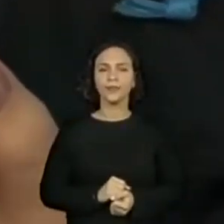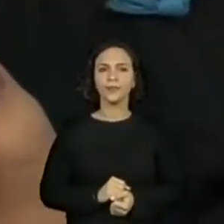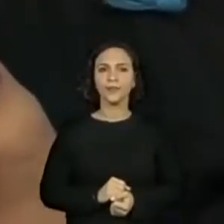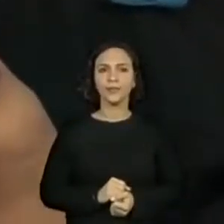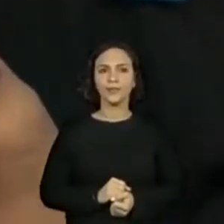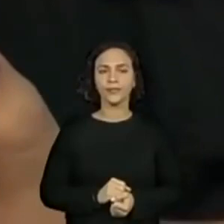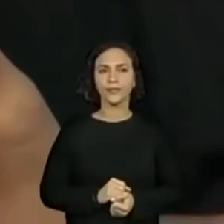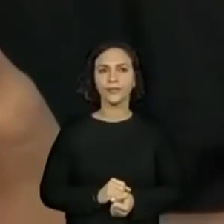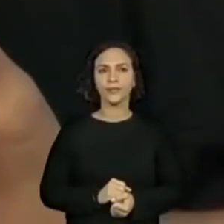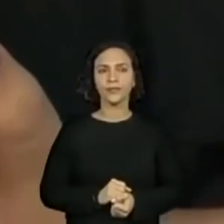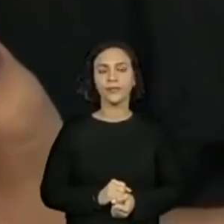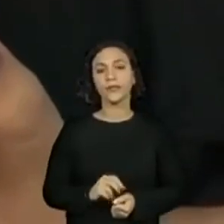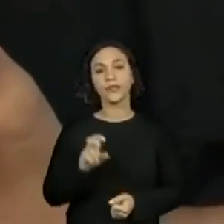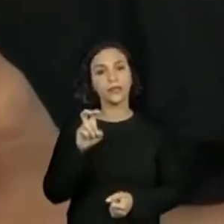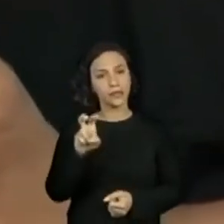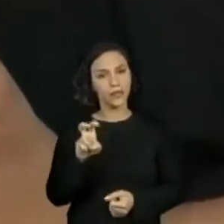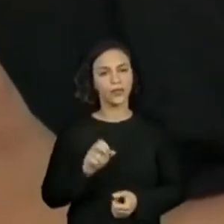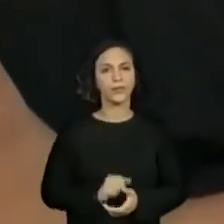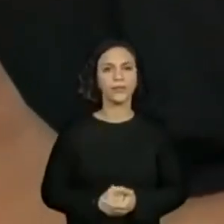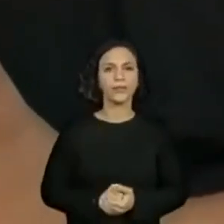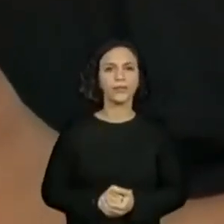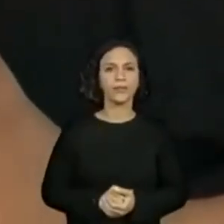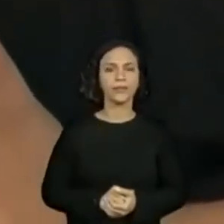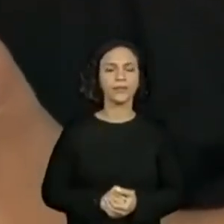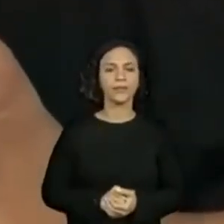Olha só, apertamos. Opa! 5.